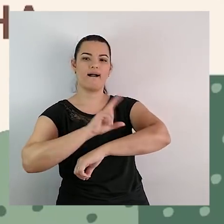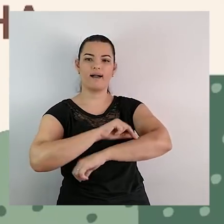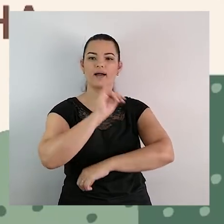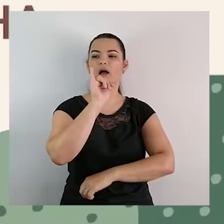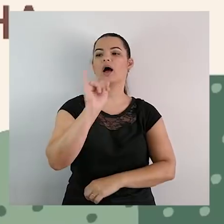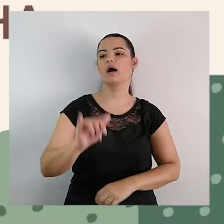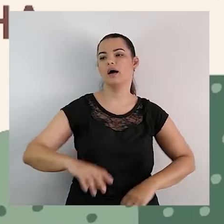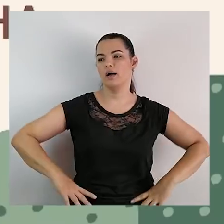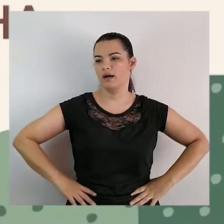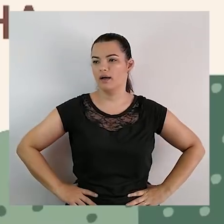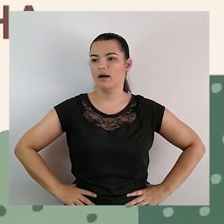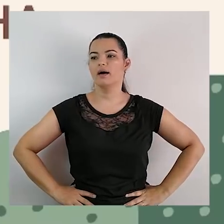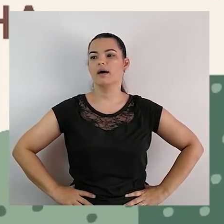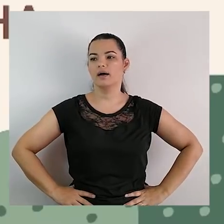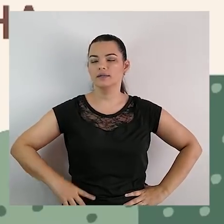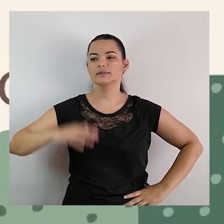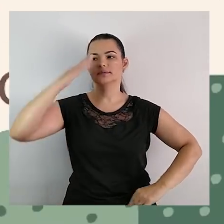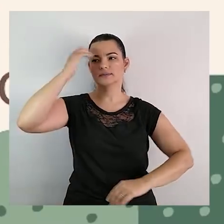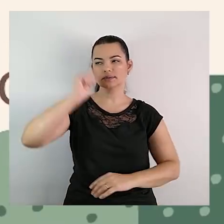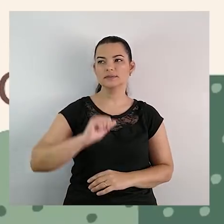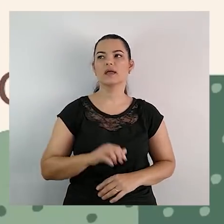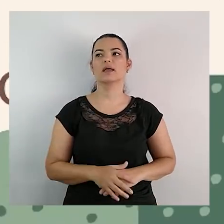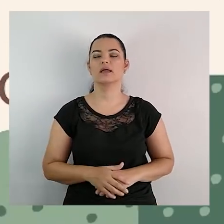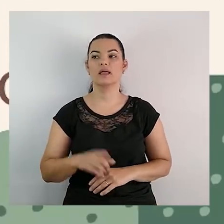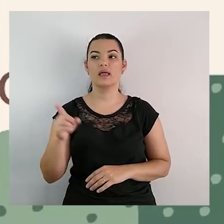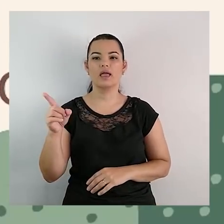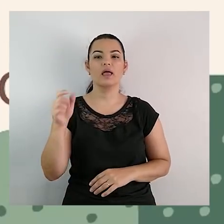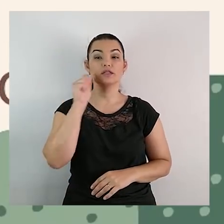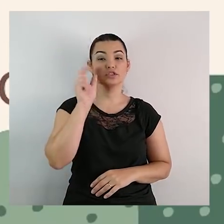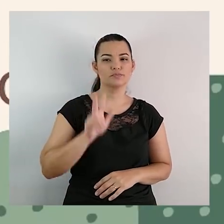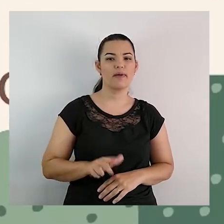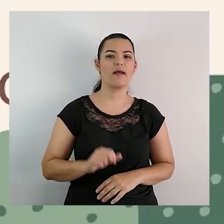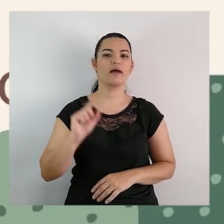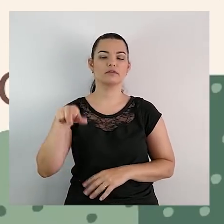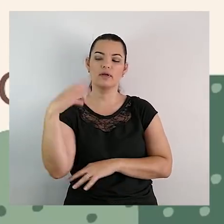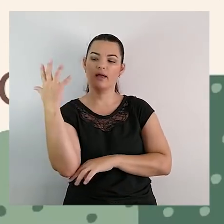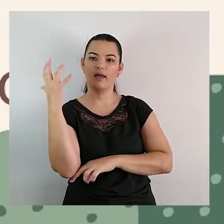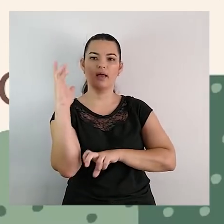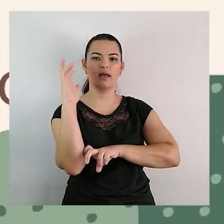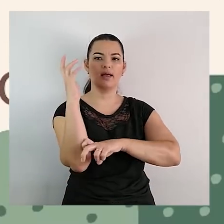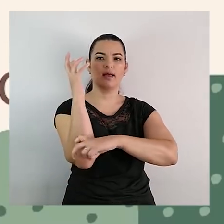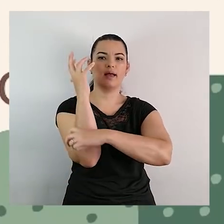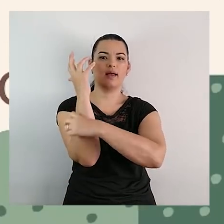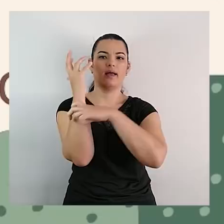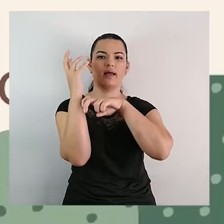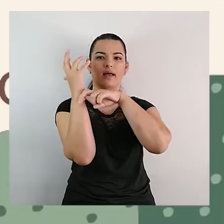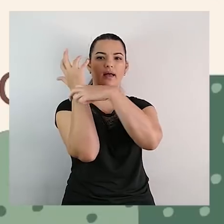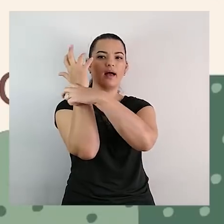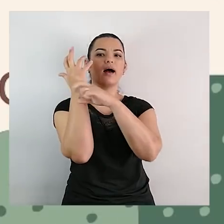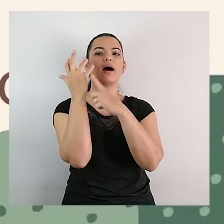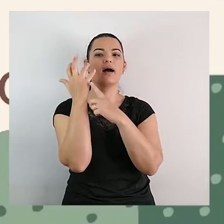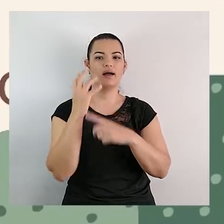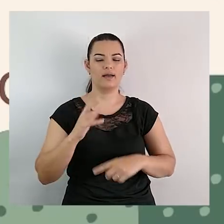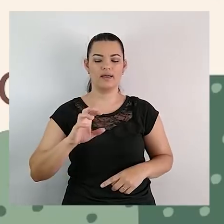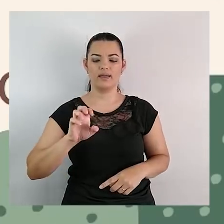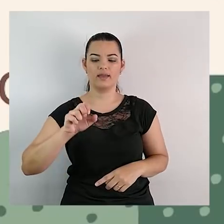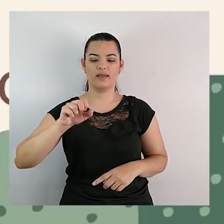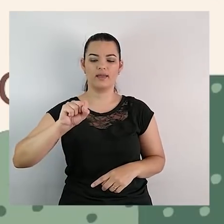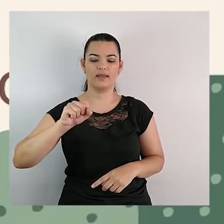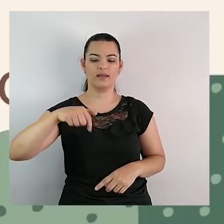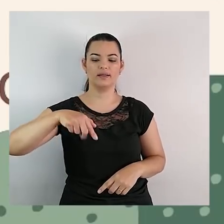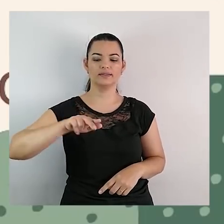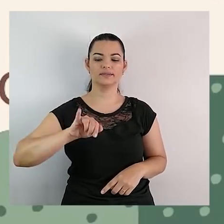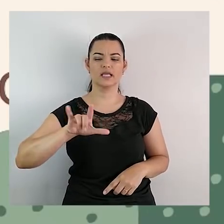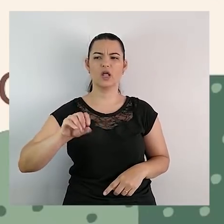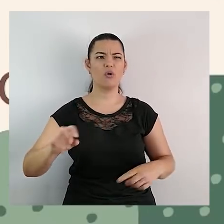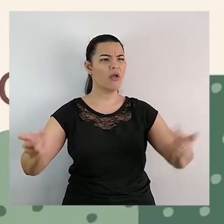O espertalhão é o esquilo. Nozes e avelã são